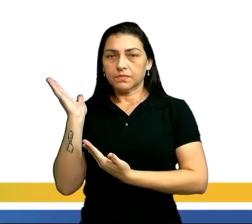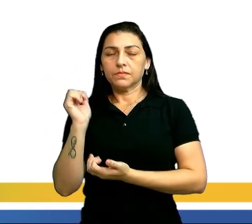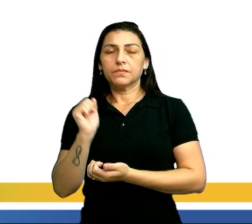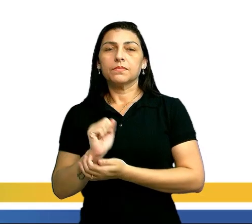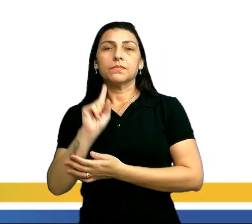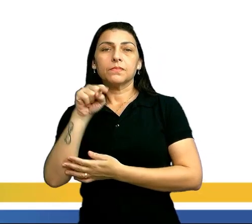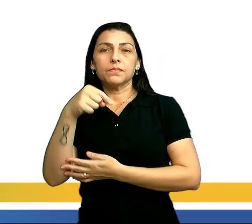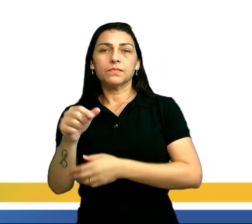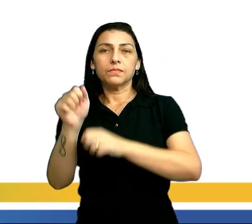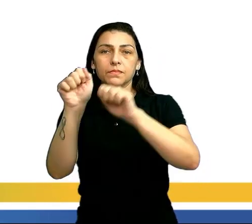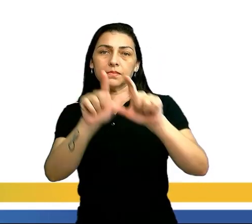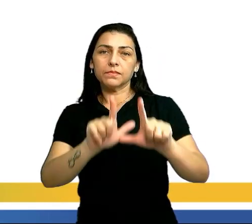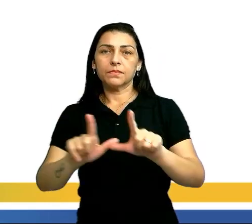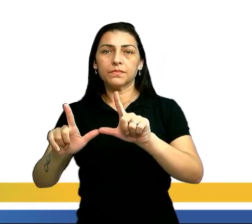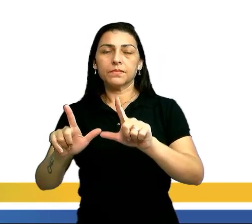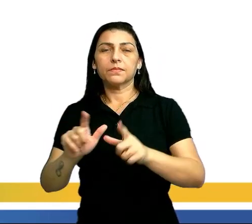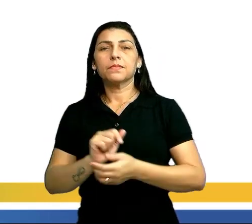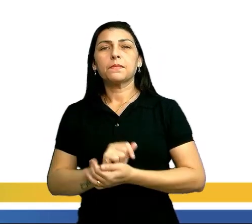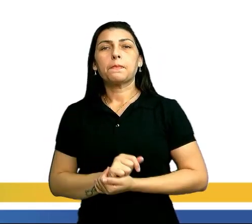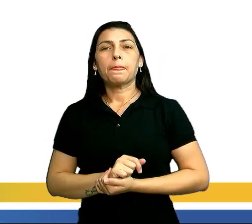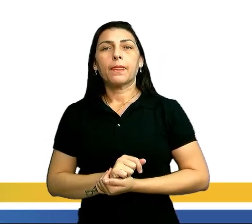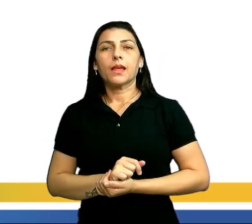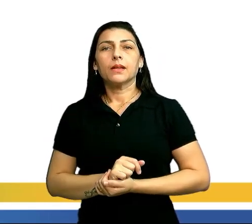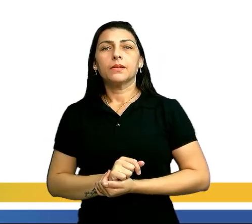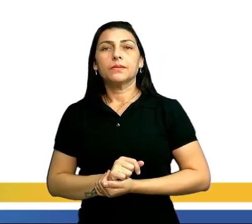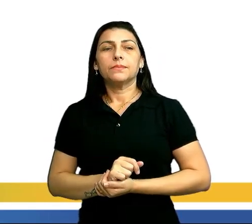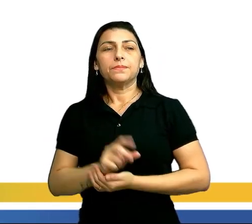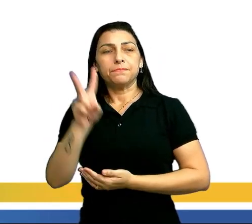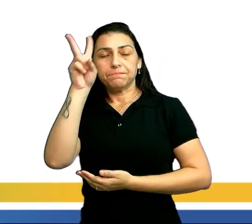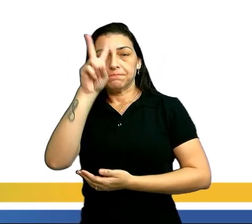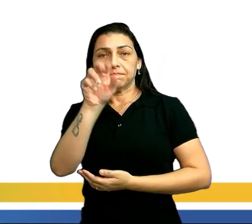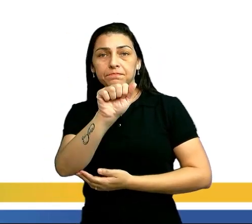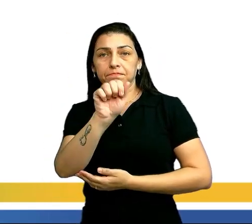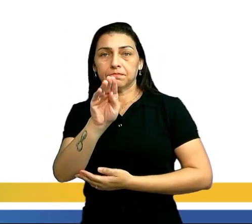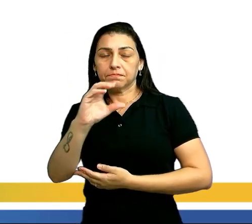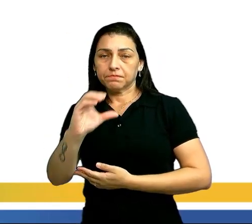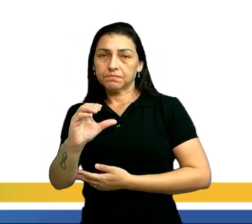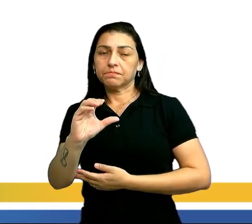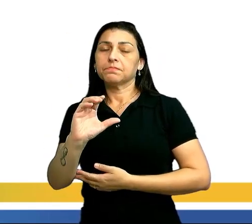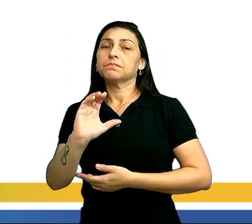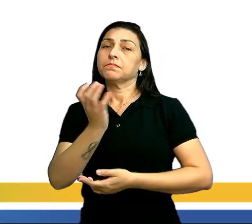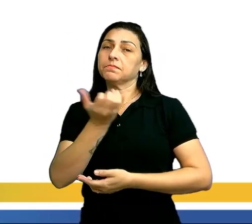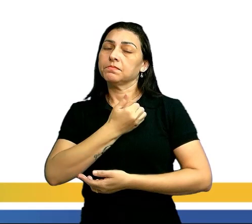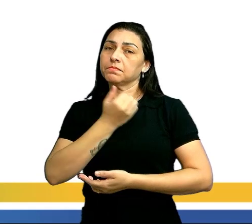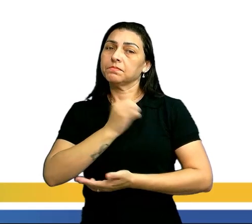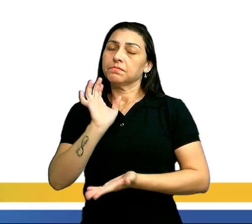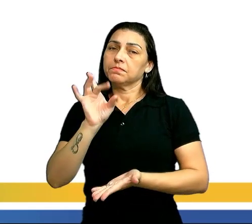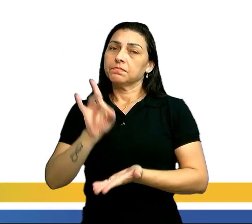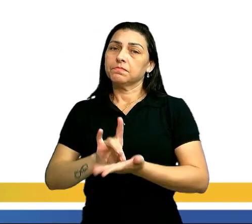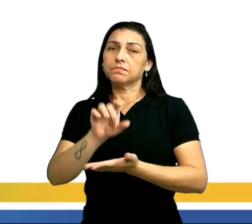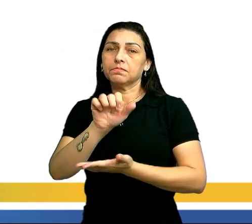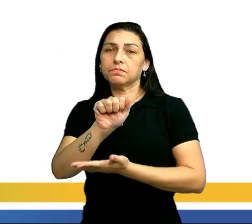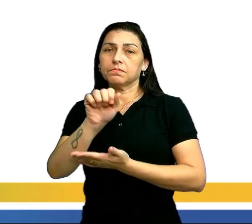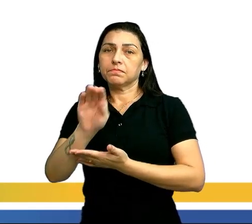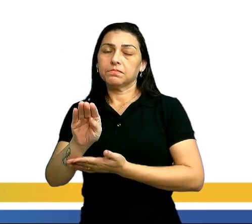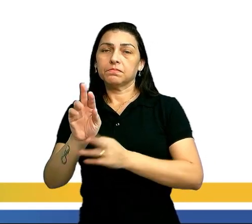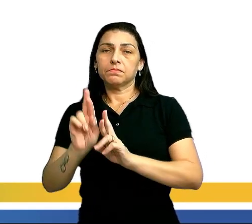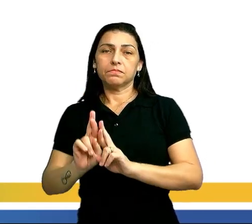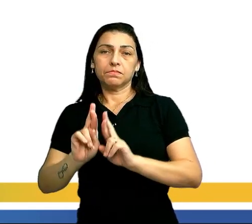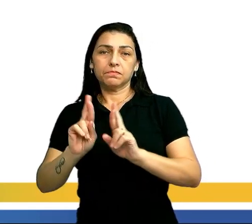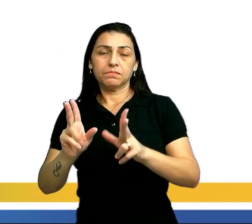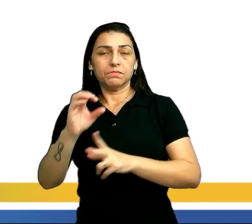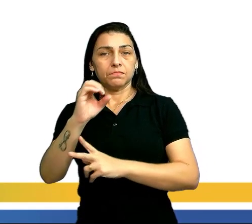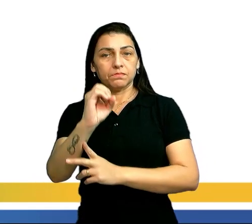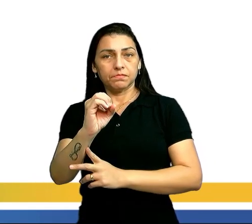o próximo slide. Vale ressaltar que A, B e C são números reais, com A e B diferente